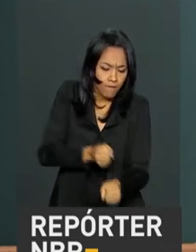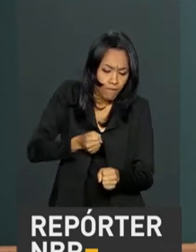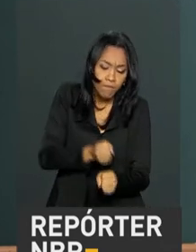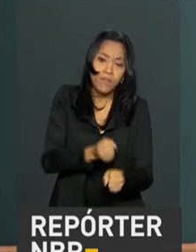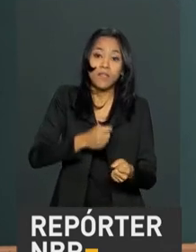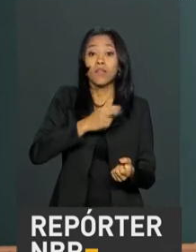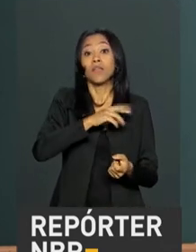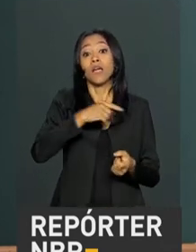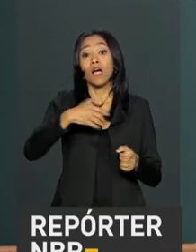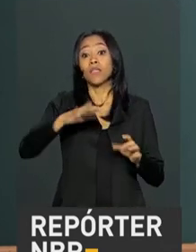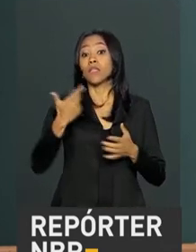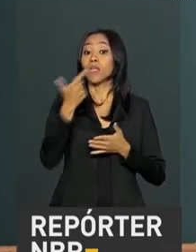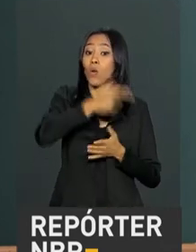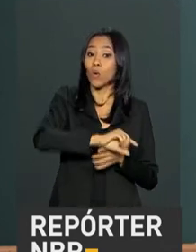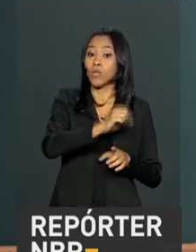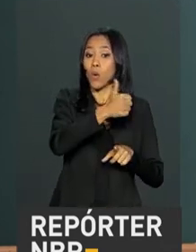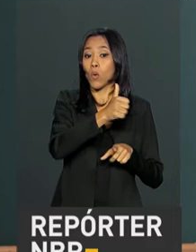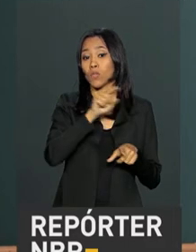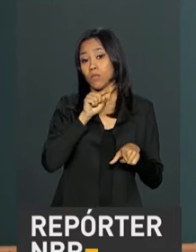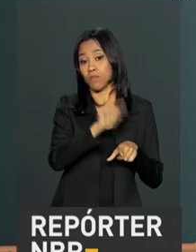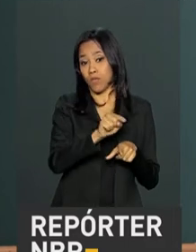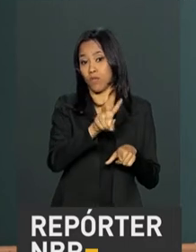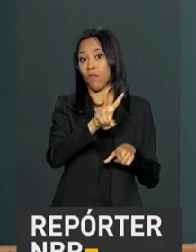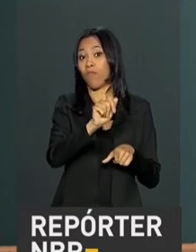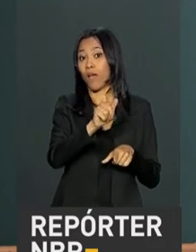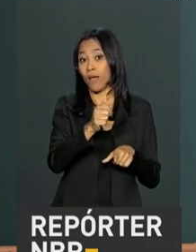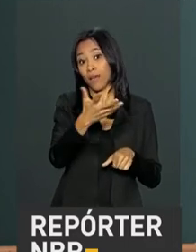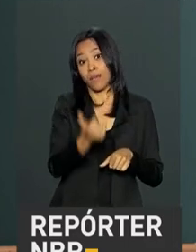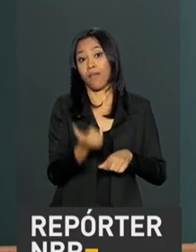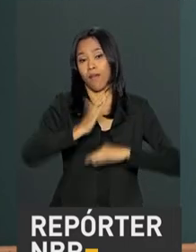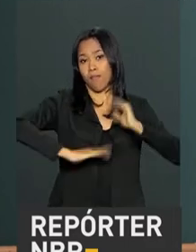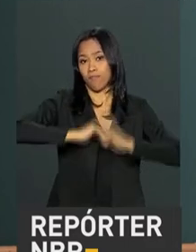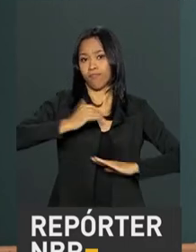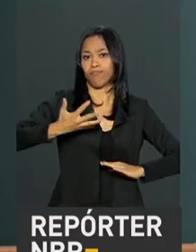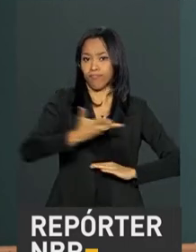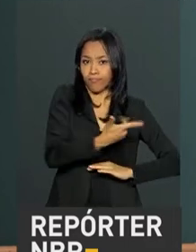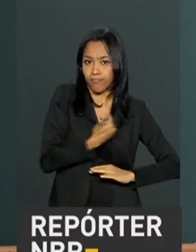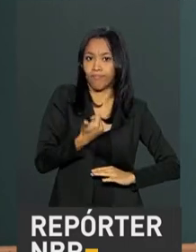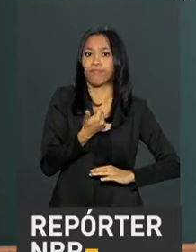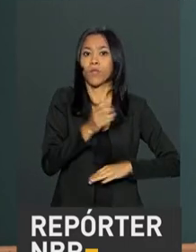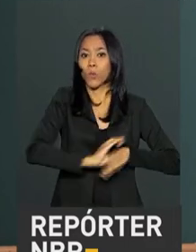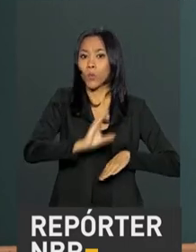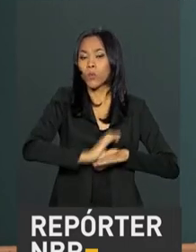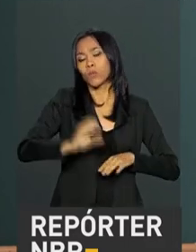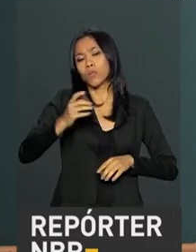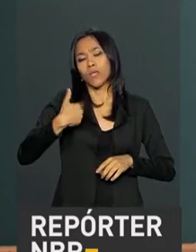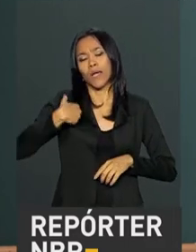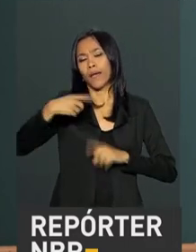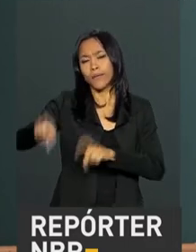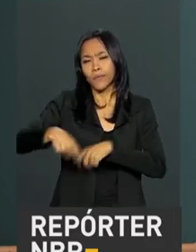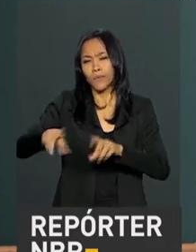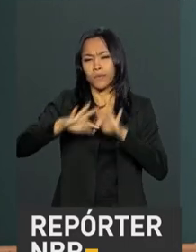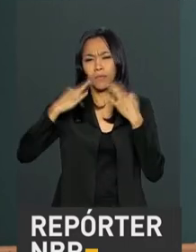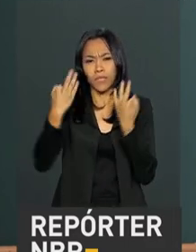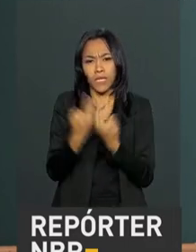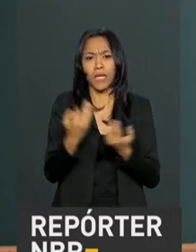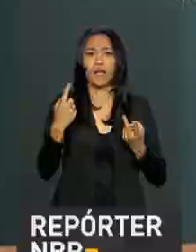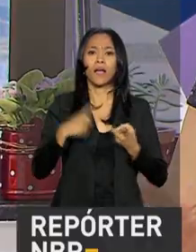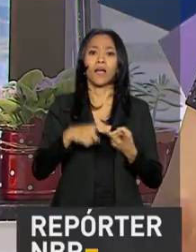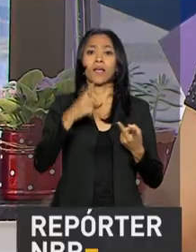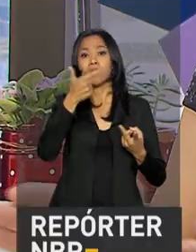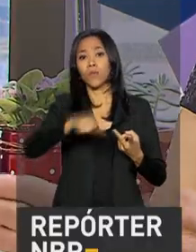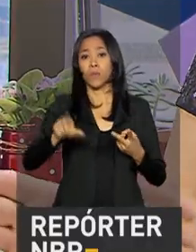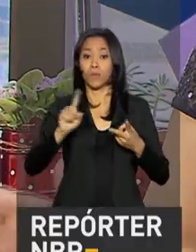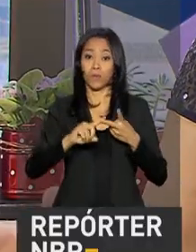11 mil vagas são para jovens que querem se qualificar para trabalhar no campo eles aprendem sobre agricultura familiar e sustentabilidade